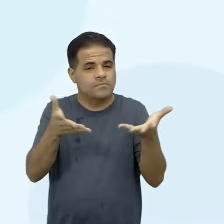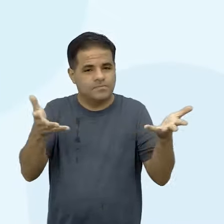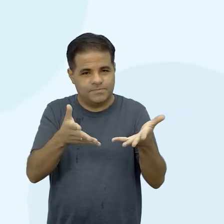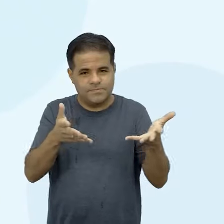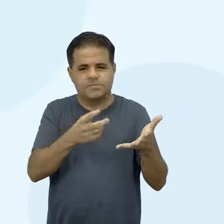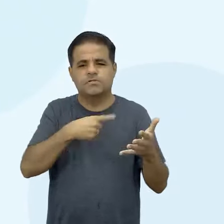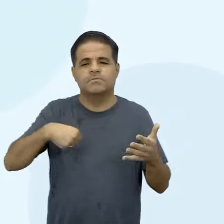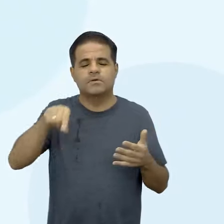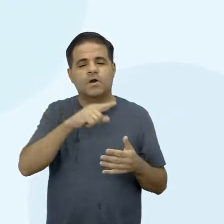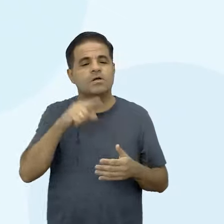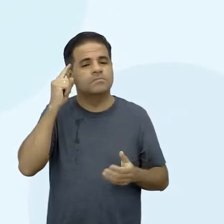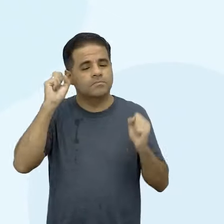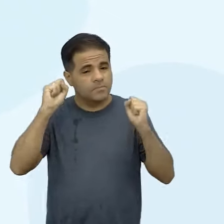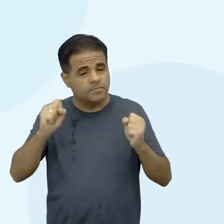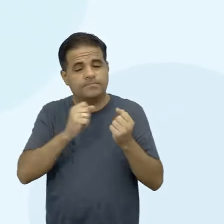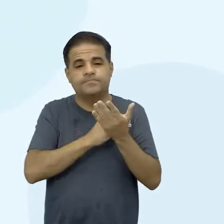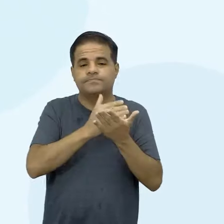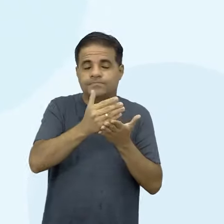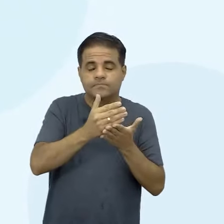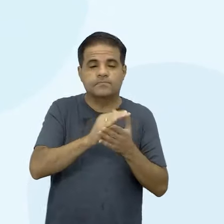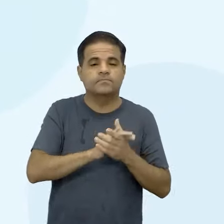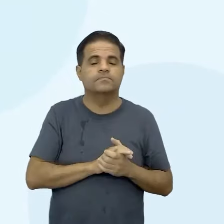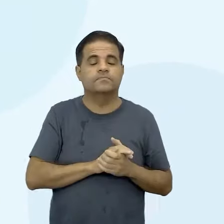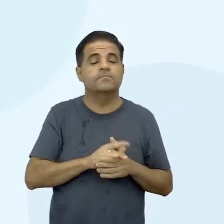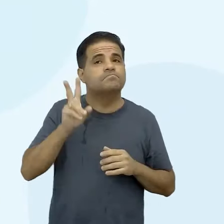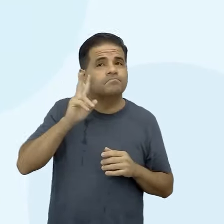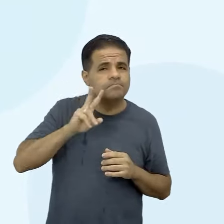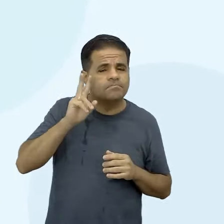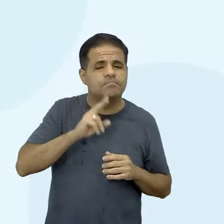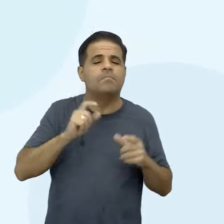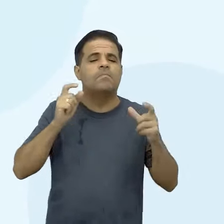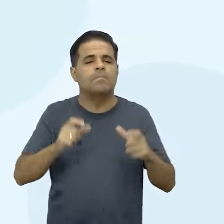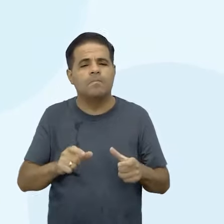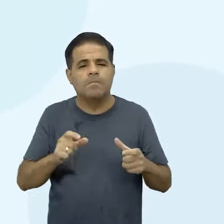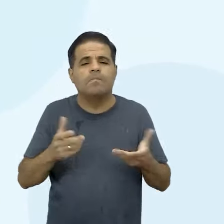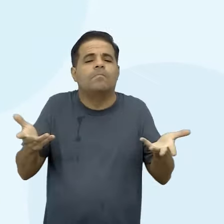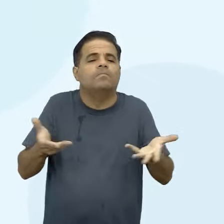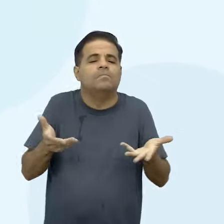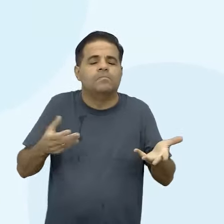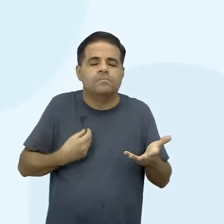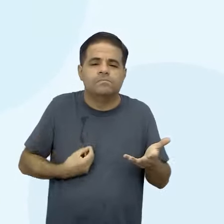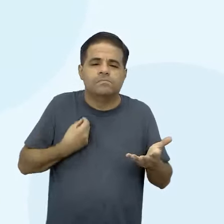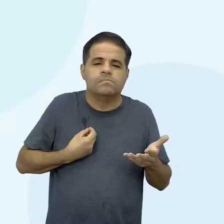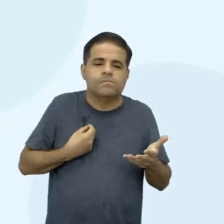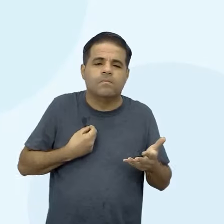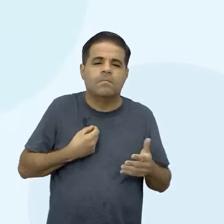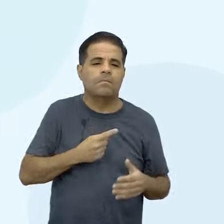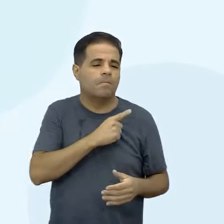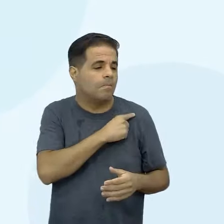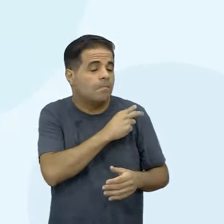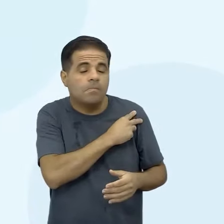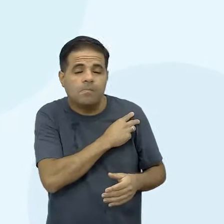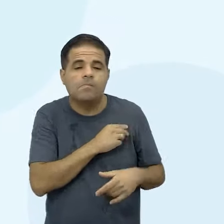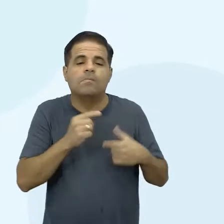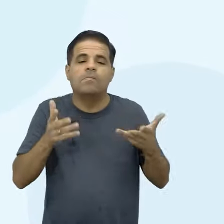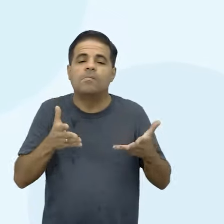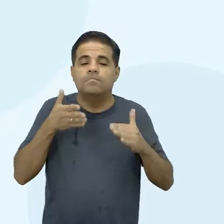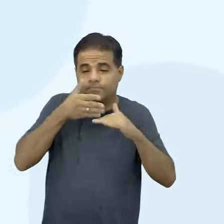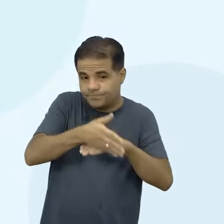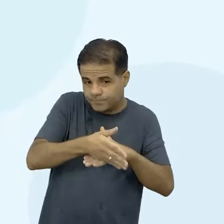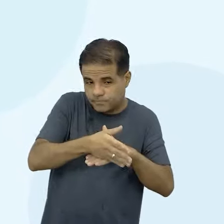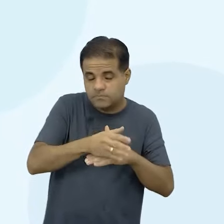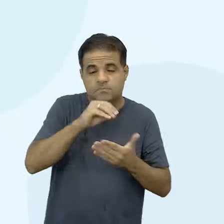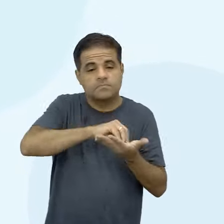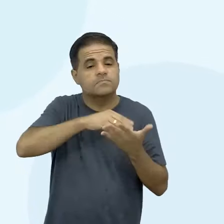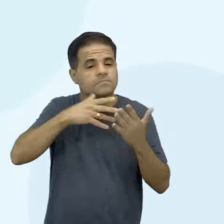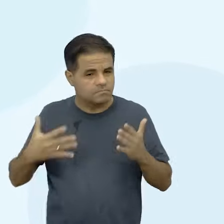gente começar. A gente vai relembrar um pouquinho onde que a gente está, né, nessa história aí do novo ensino médio, onde que entra as